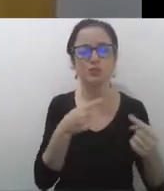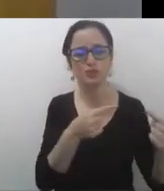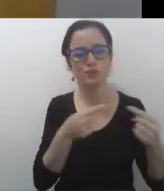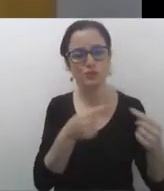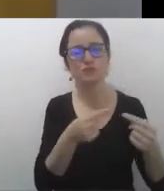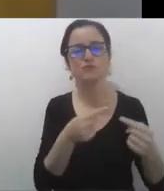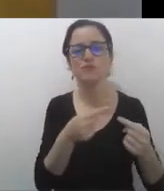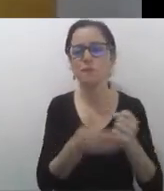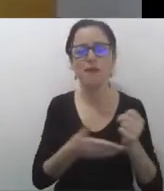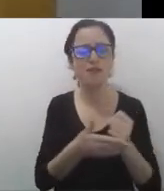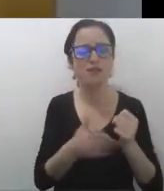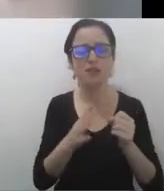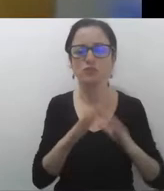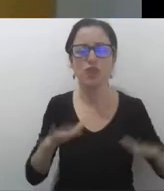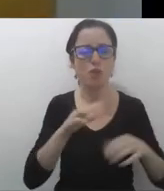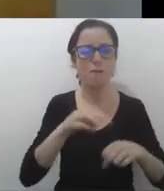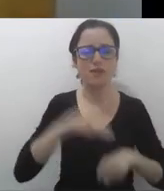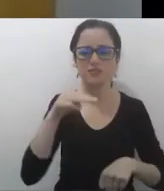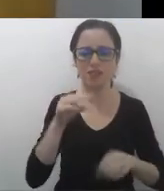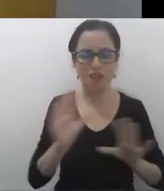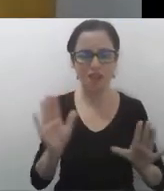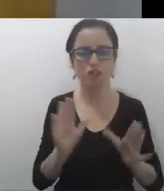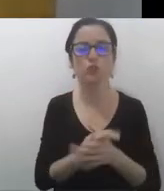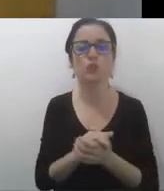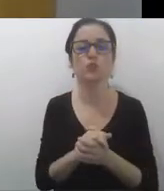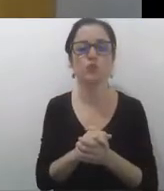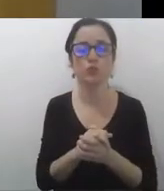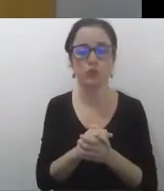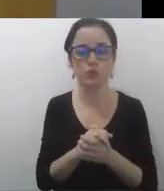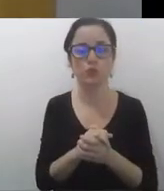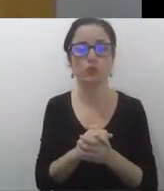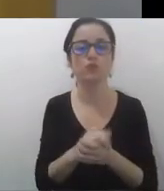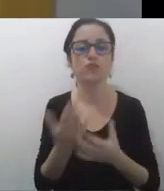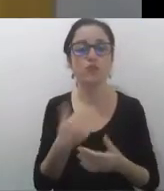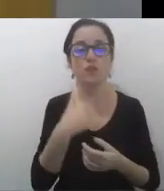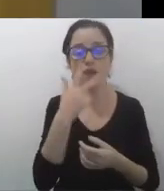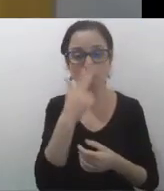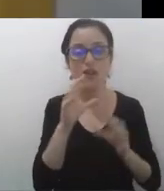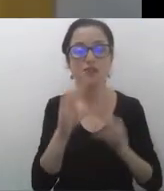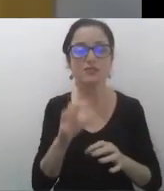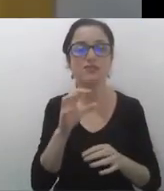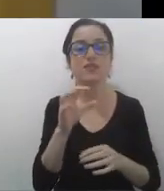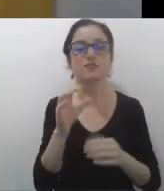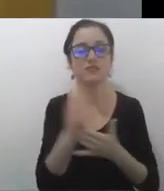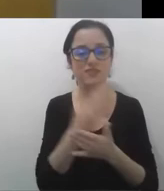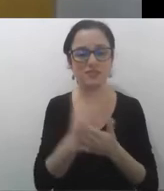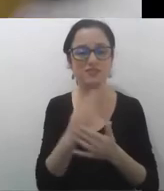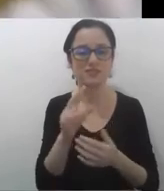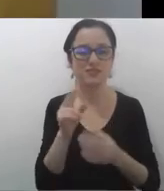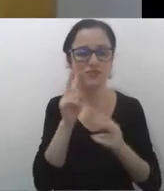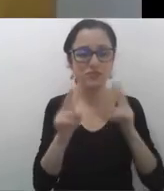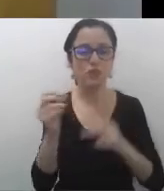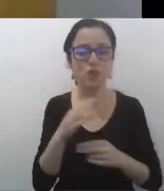E ele não, ele fez uma discussão um pouco mais genérica, né? Então eu acho que, assim como a